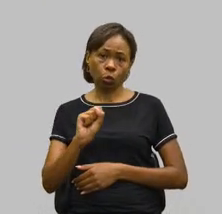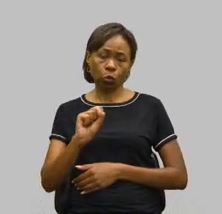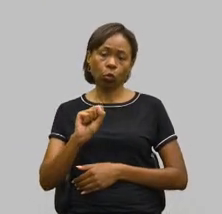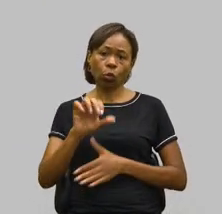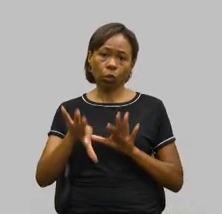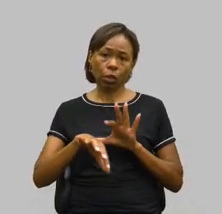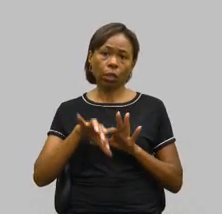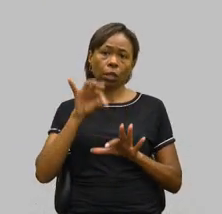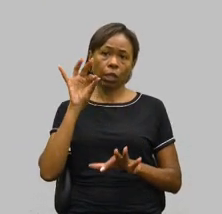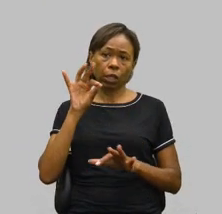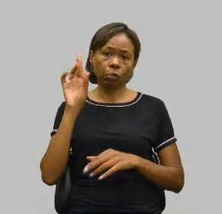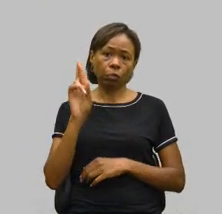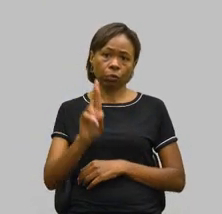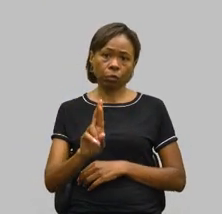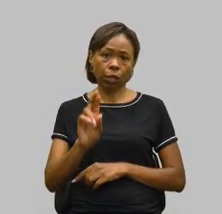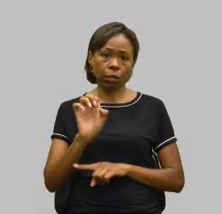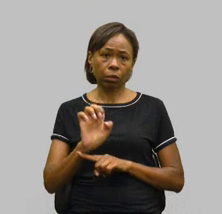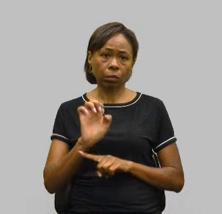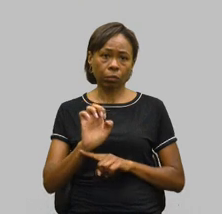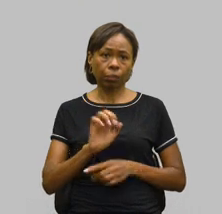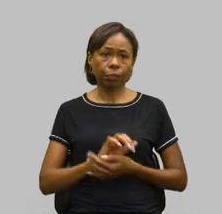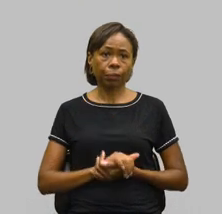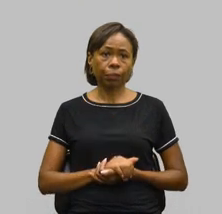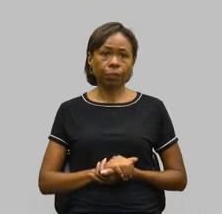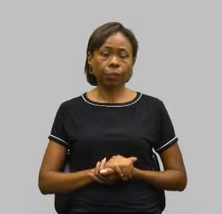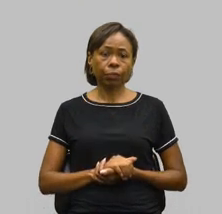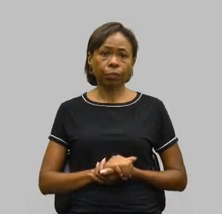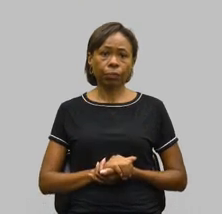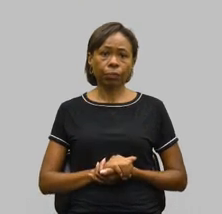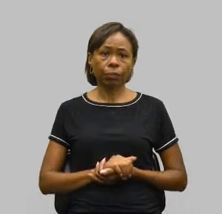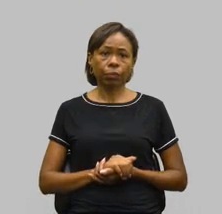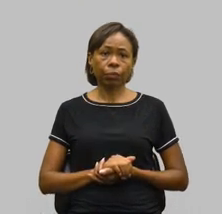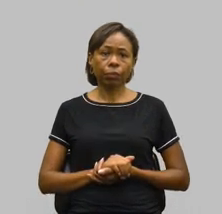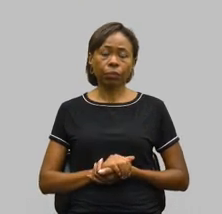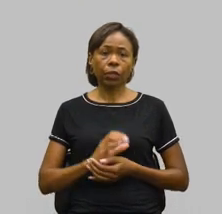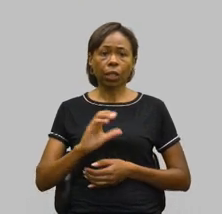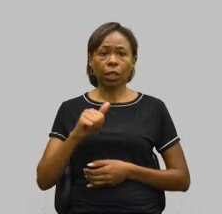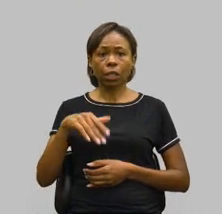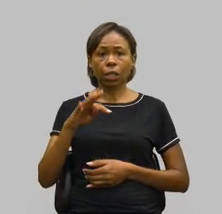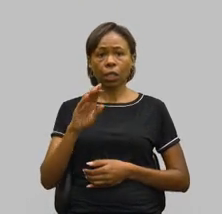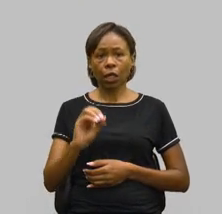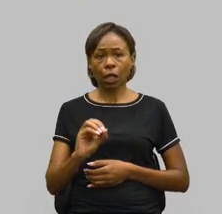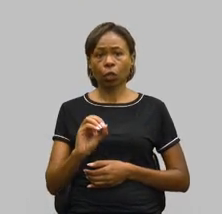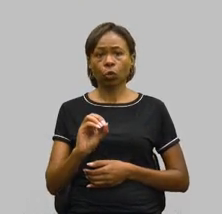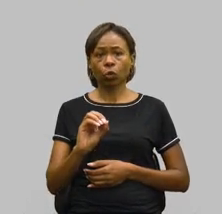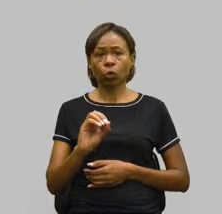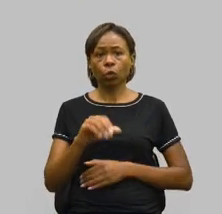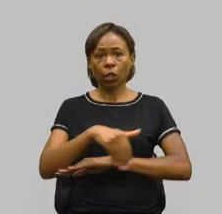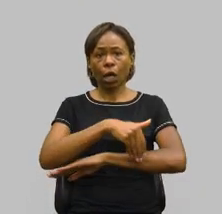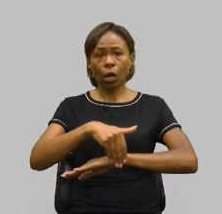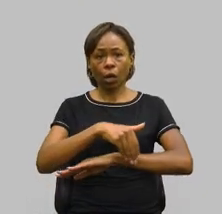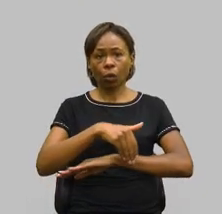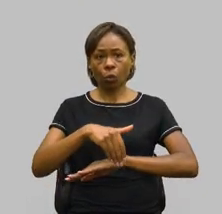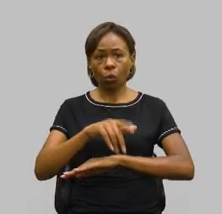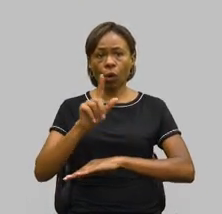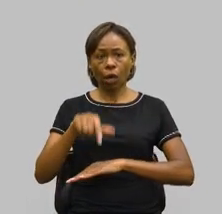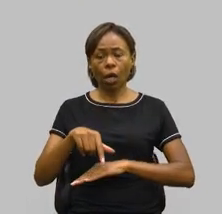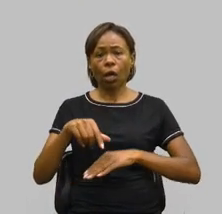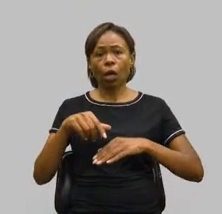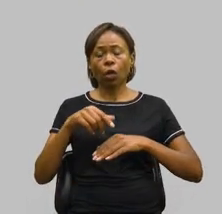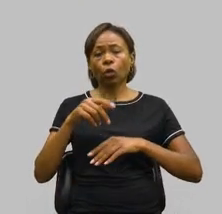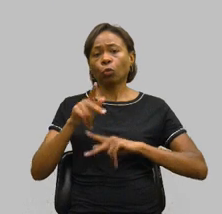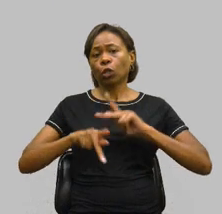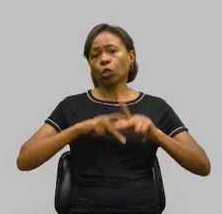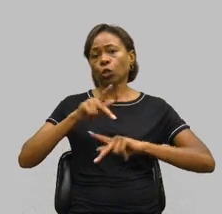Conferência Nacional o canto da rua terreno sedido pelo Estado a Pastoral Nacional do Povo de rua para execução